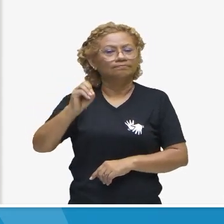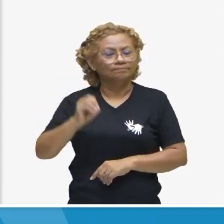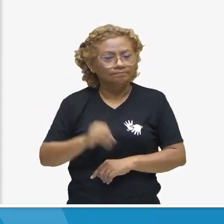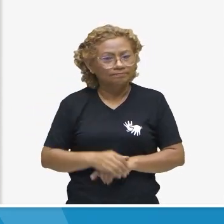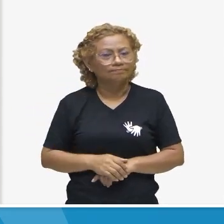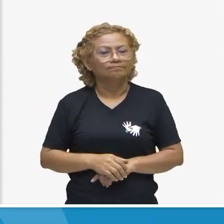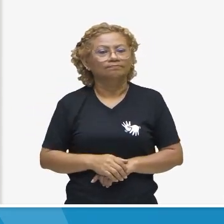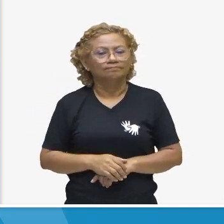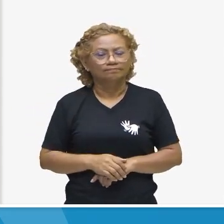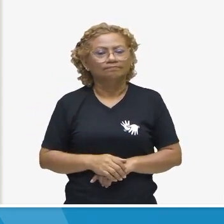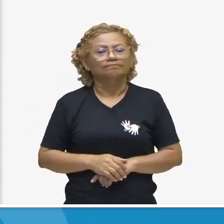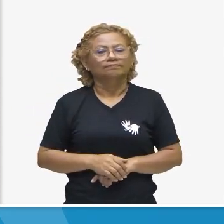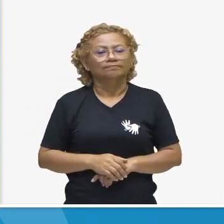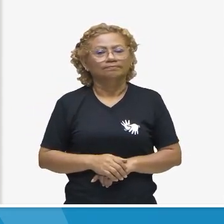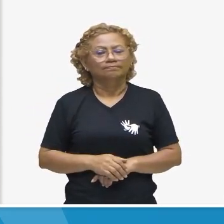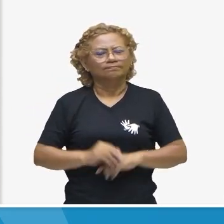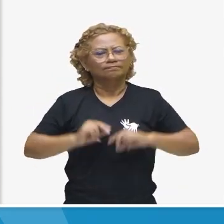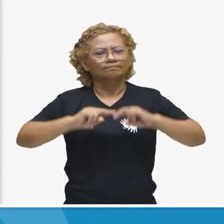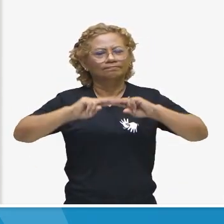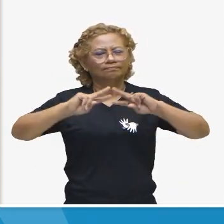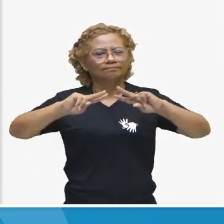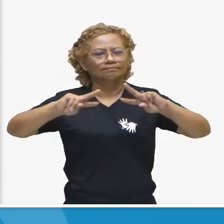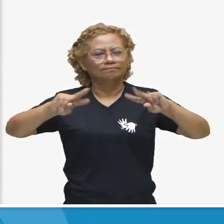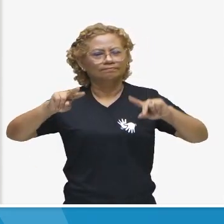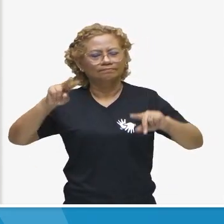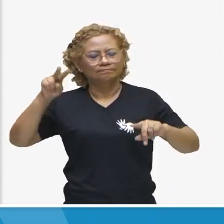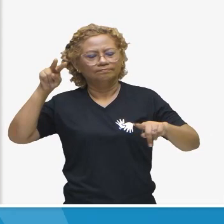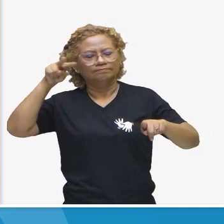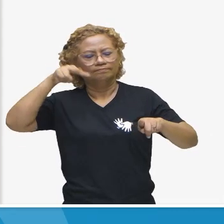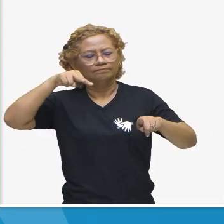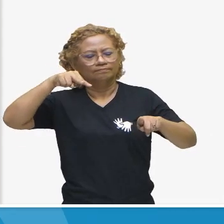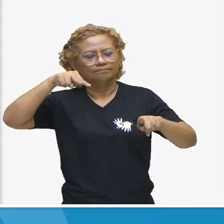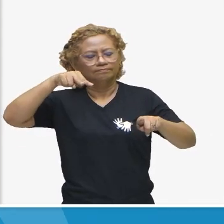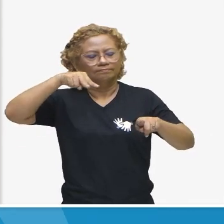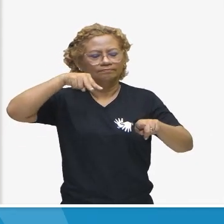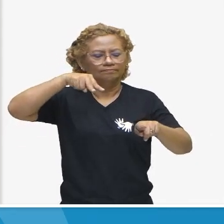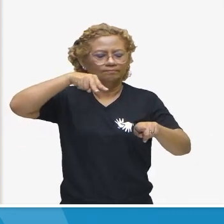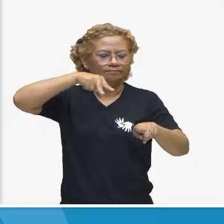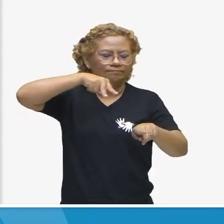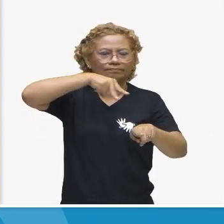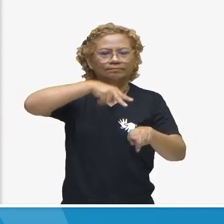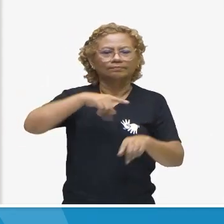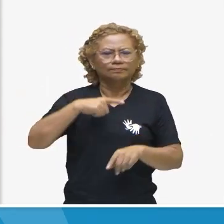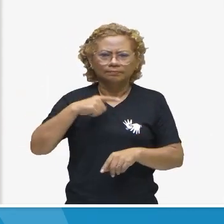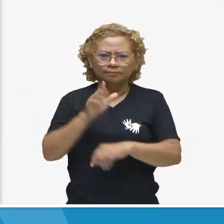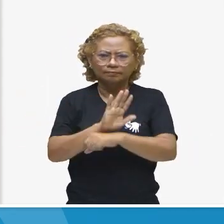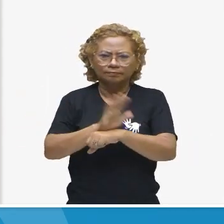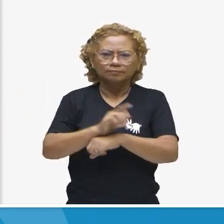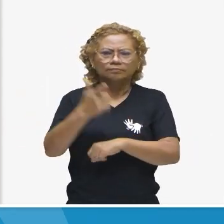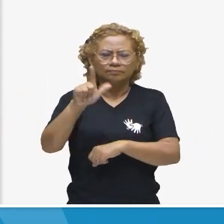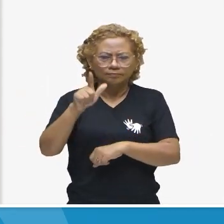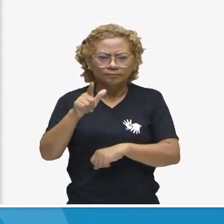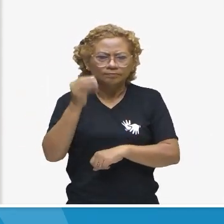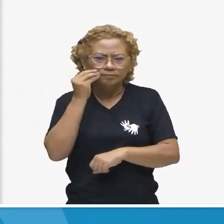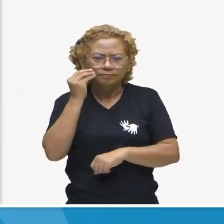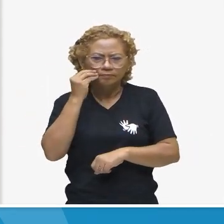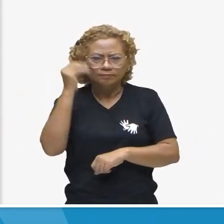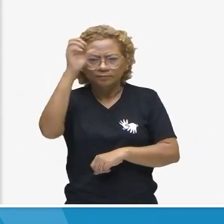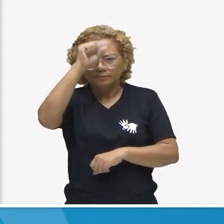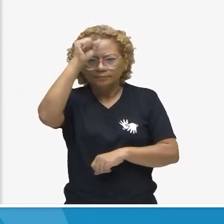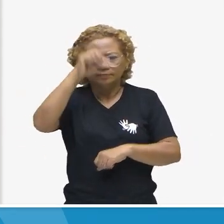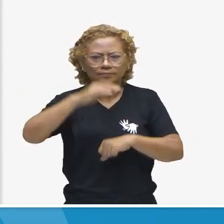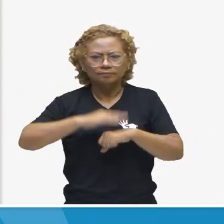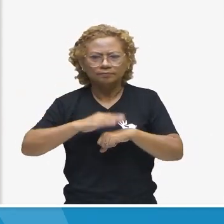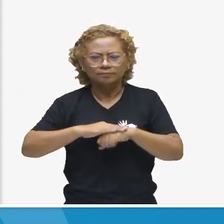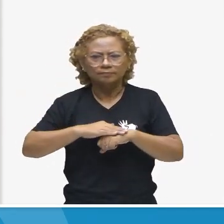único ponto, no ponto A em questão, ok? Temos mais um vídeo aí para a gente ver uma